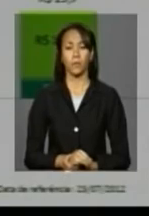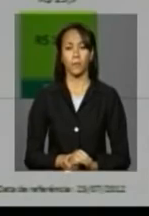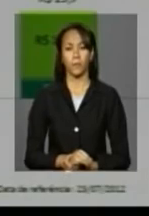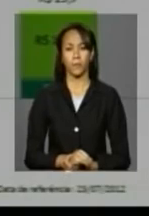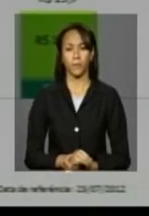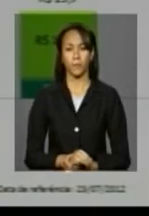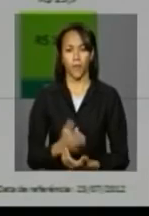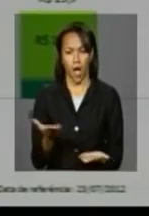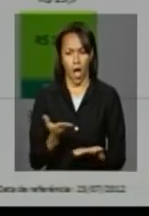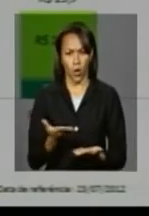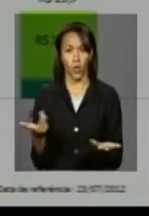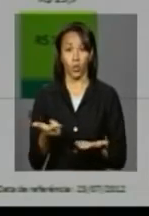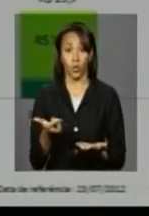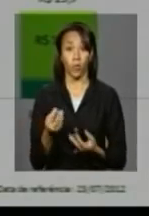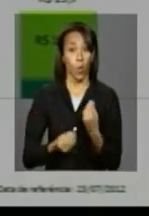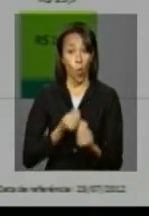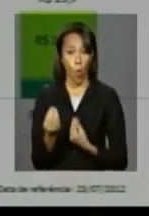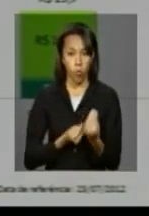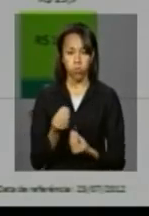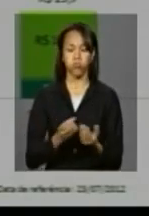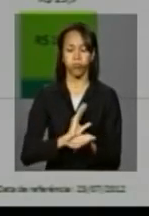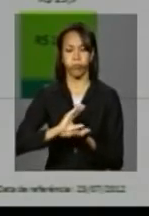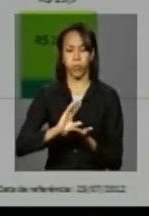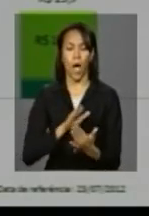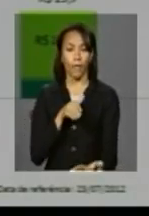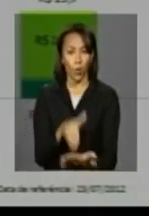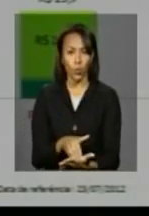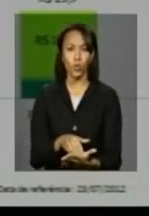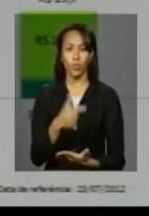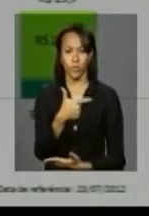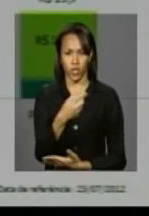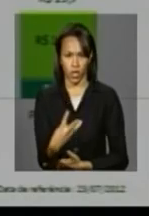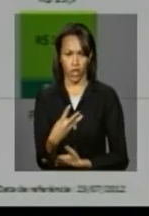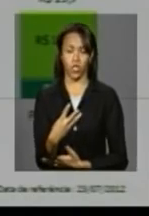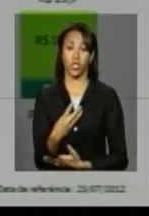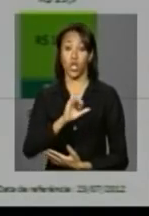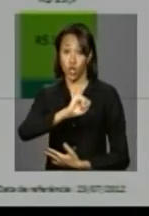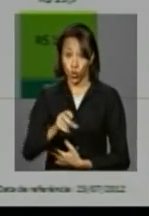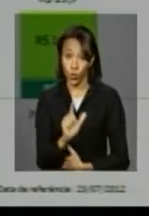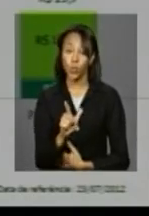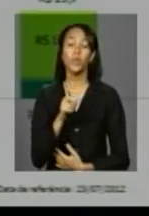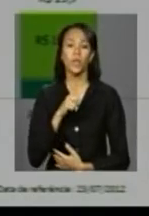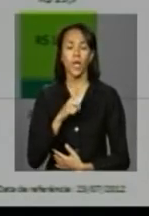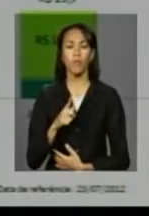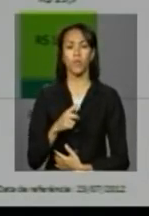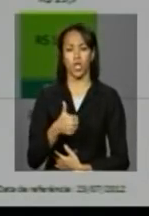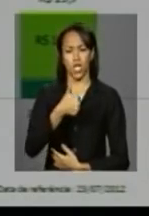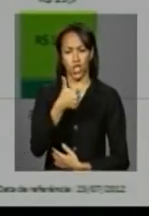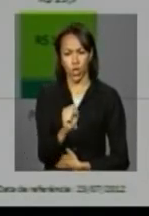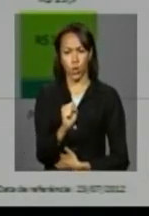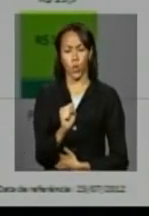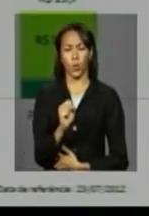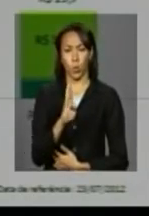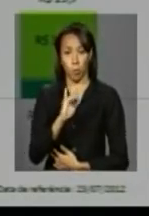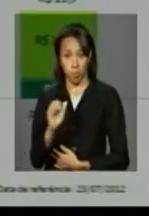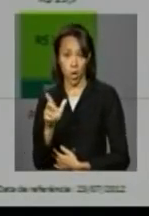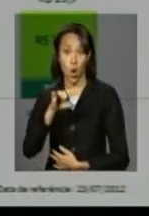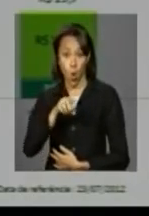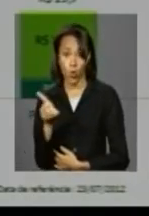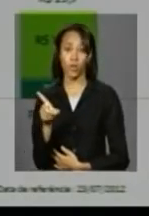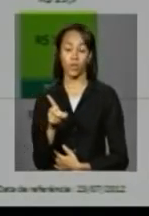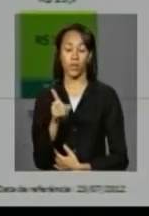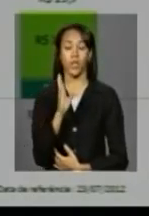me debruçando agora sobre a execução orçamentária até o último dia 23 de julho, nós temos 18 bilhões de empenho e